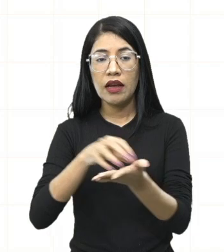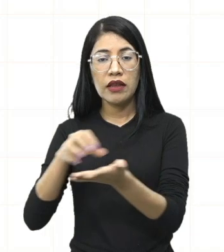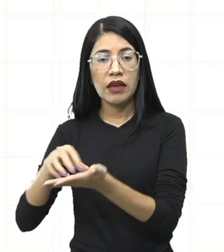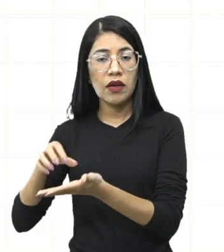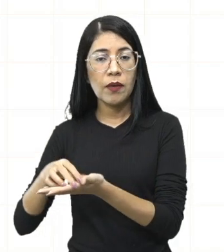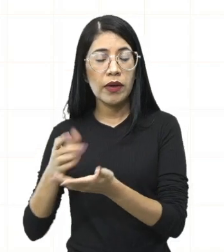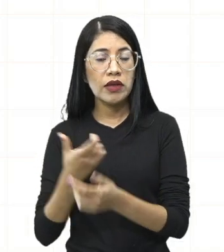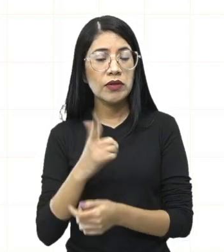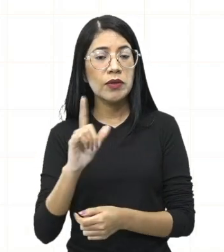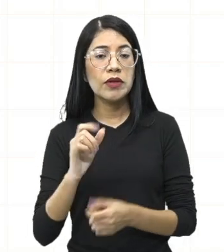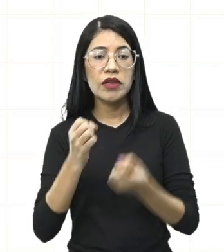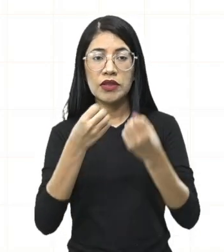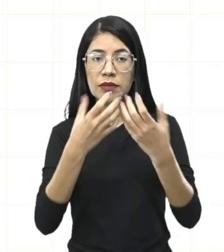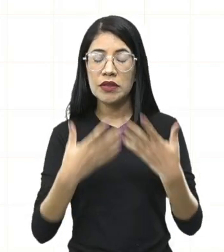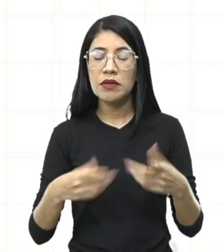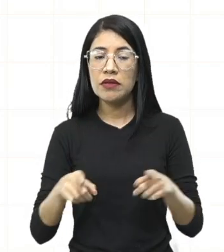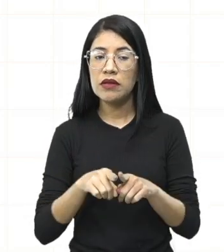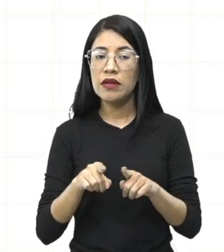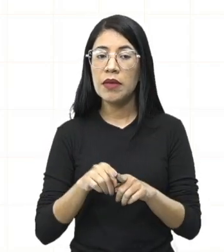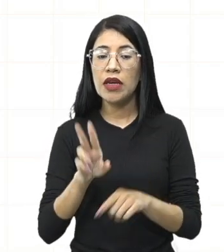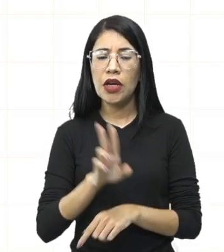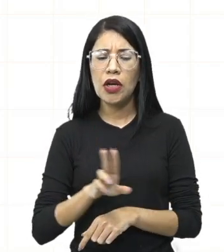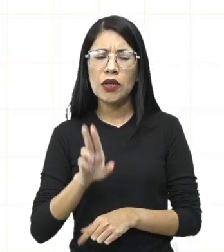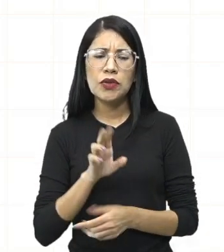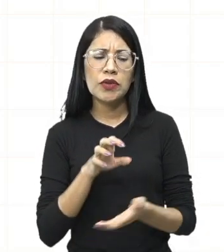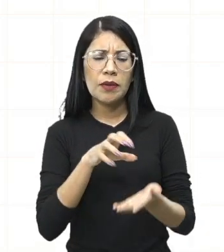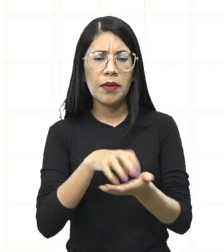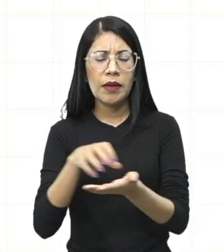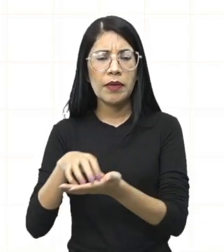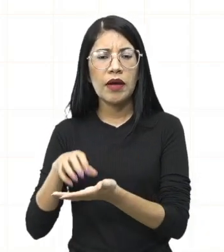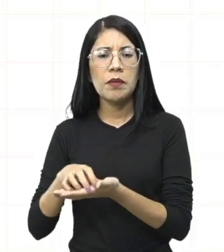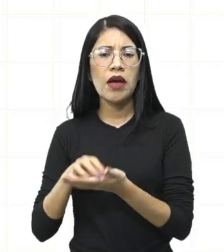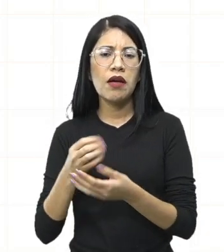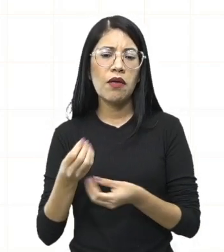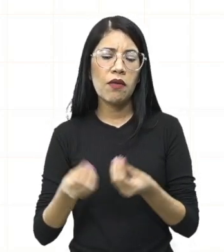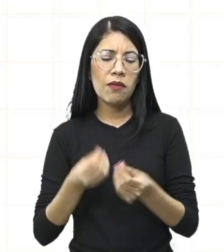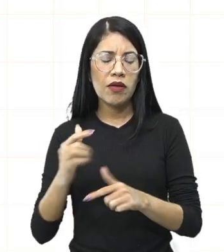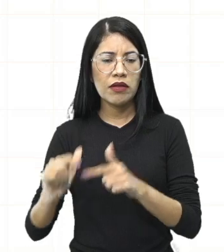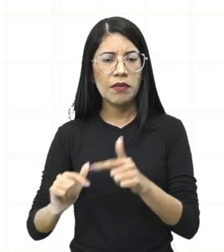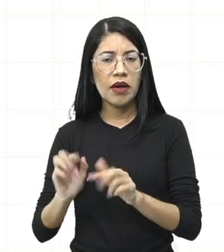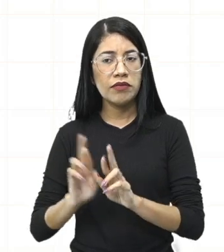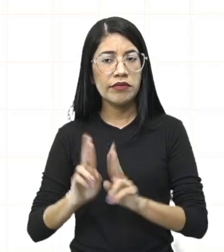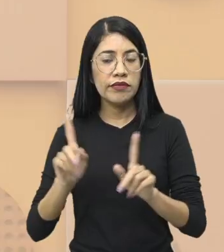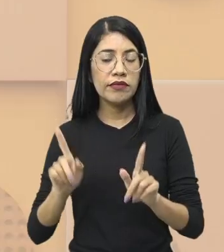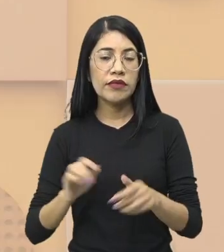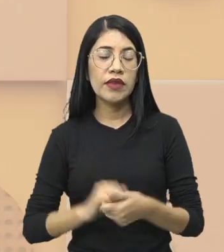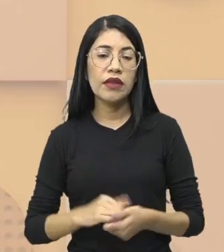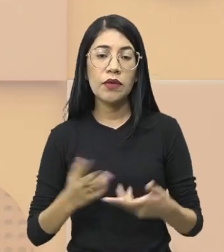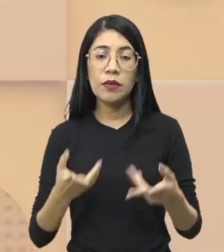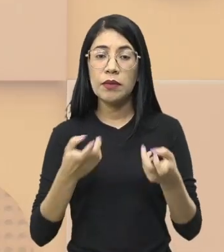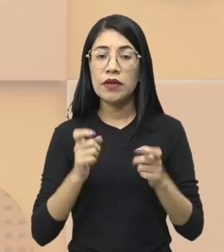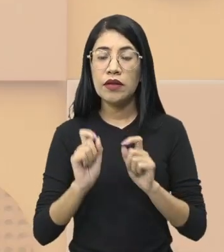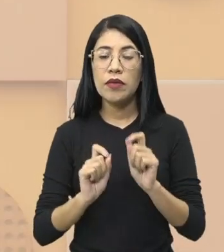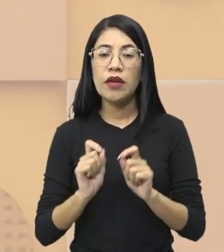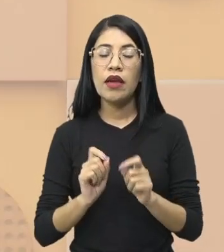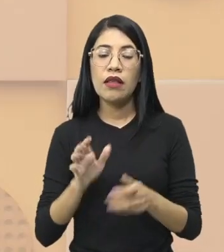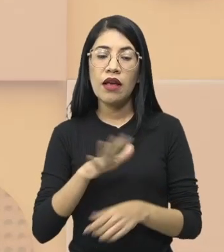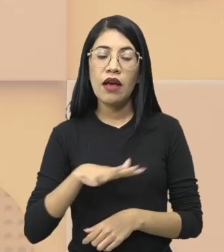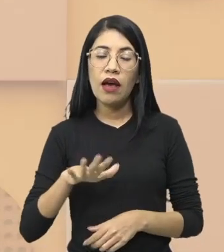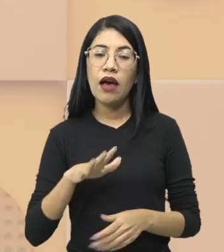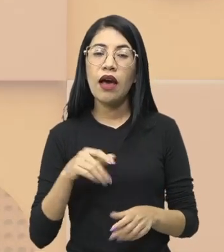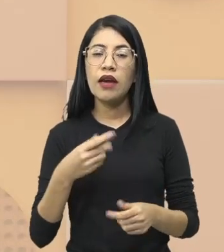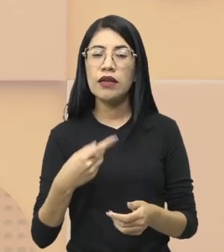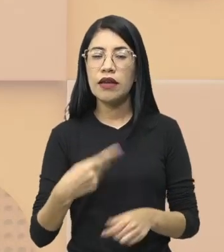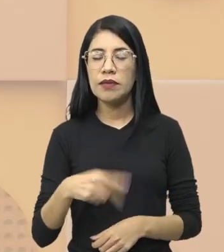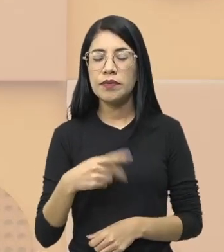que a gente observou, né? Onde a gente tem a utilização, um manejo diferente, o que a gente observa dentro das áreas